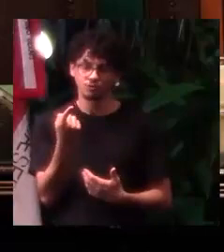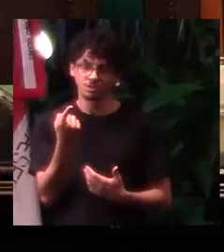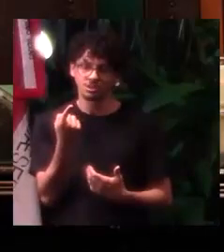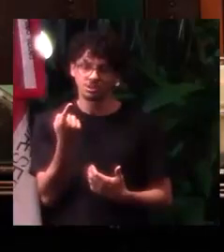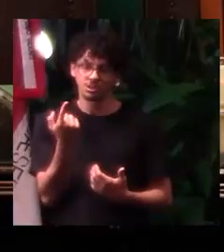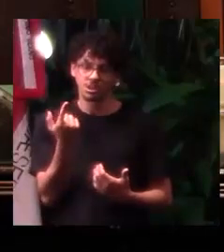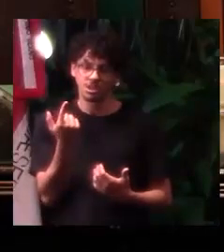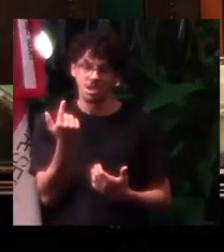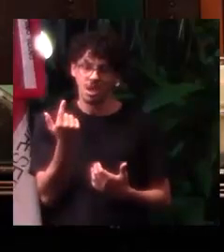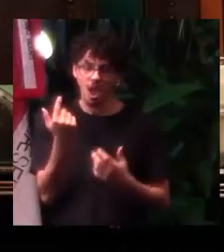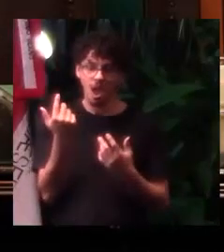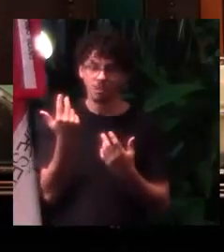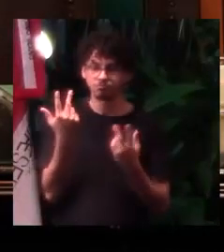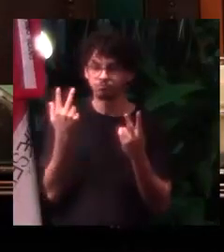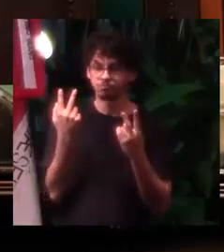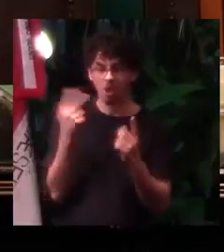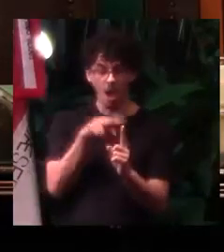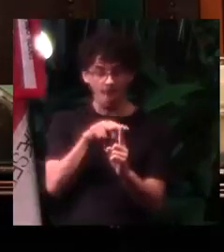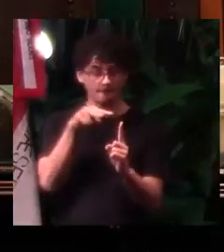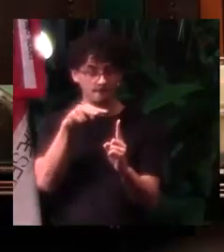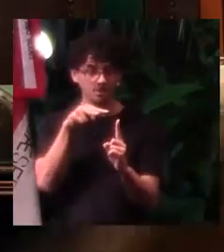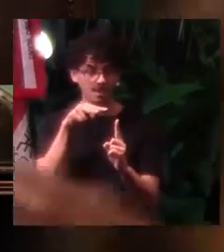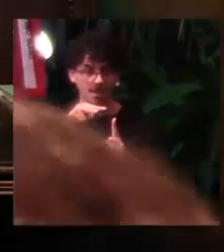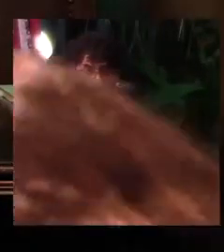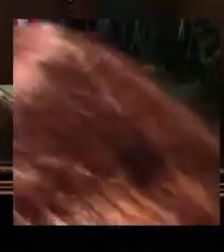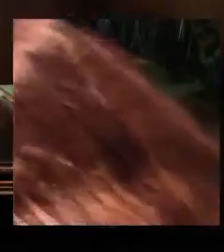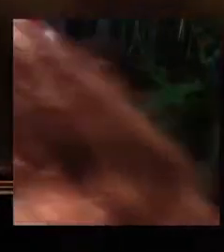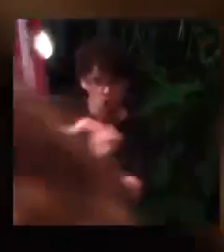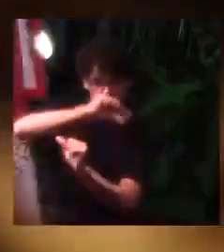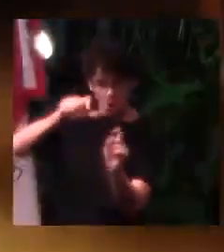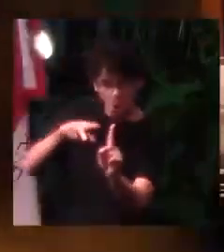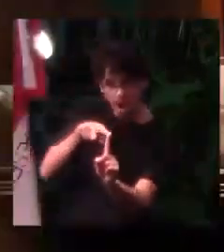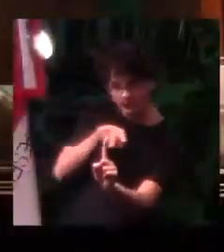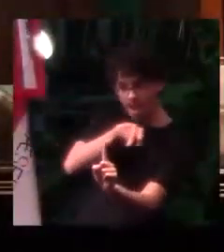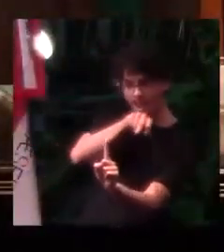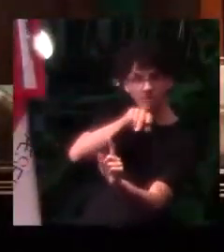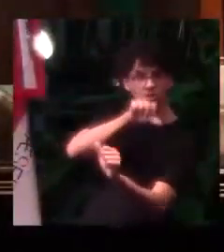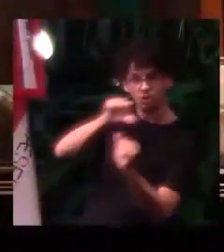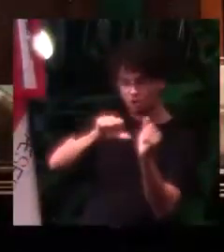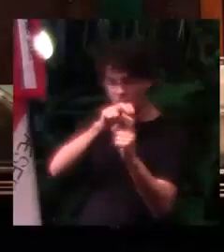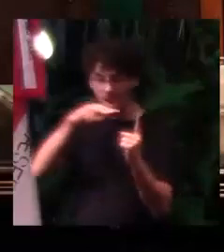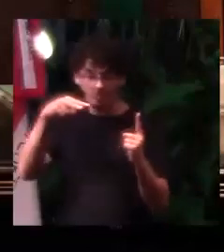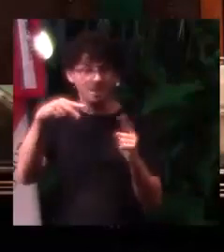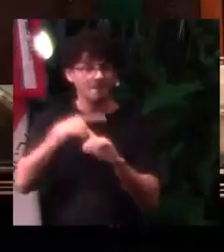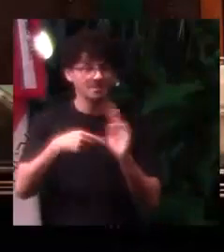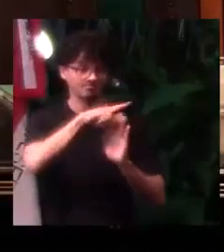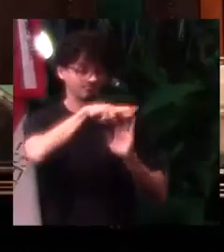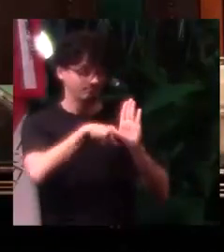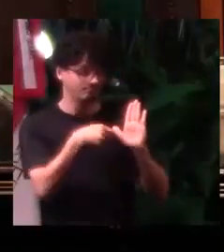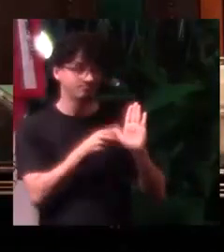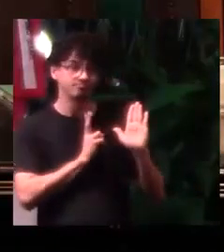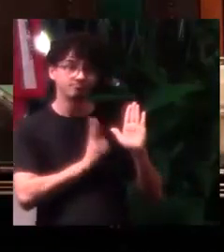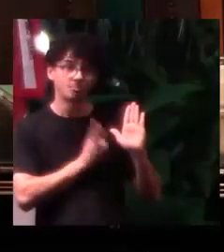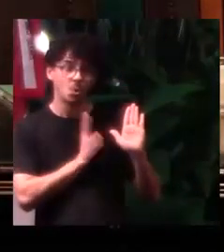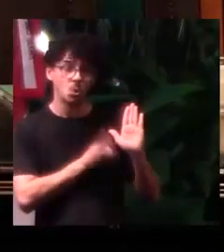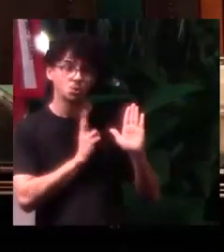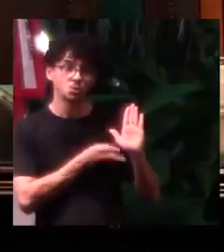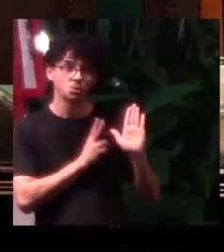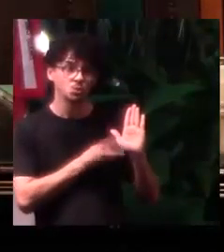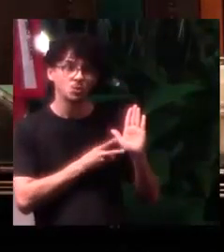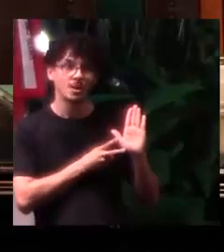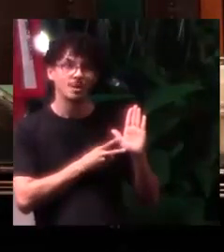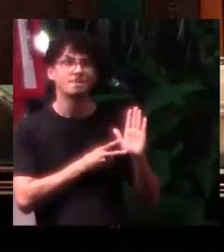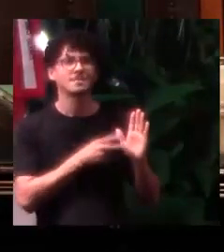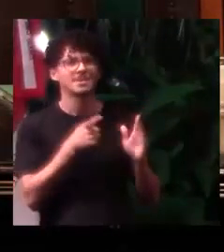horizonte de possibilidade diante de um mesmo espectro de normas. Porque você imagina que